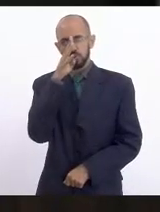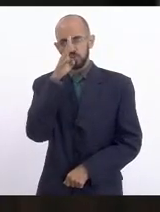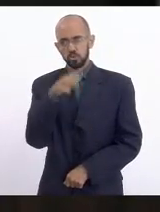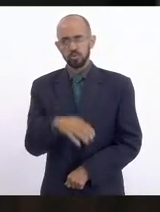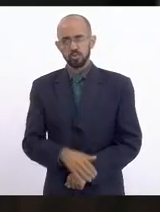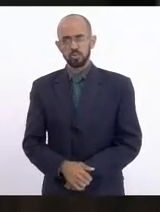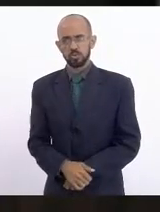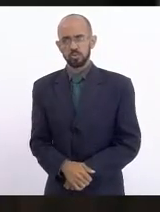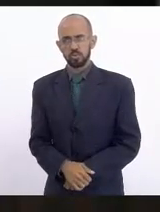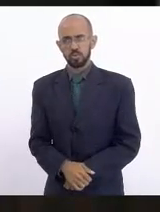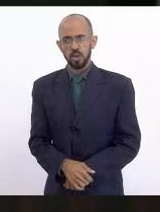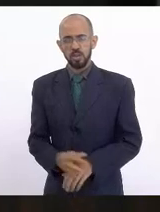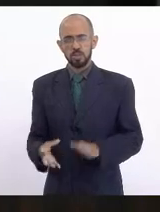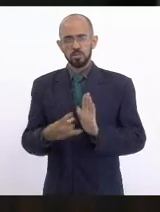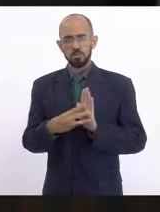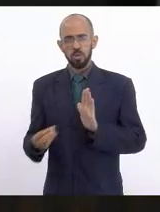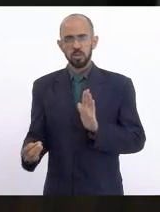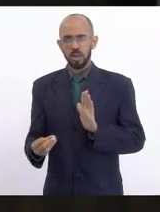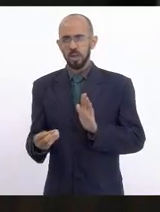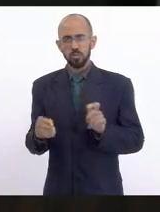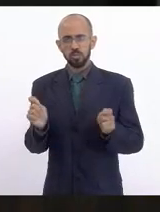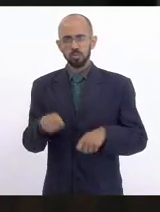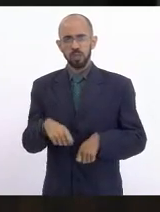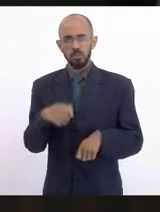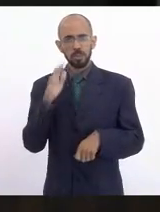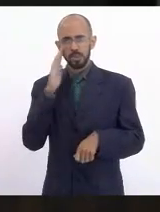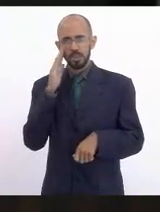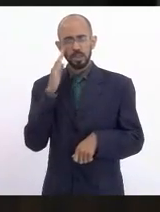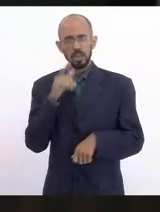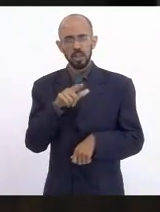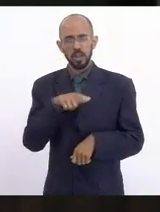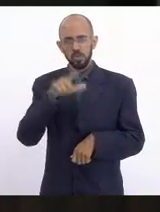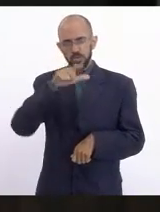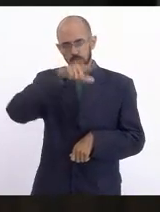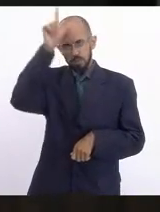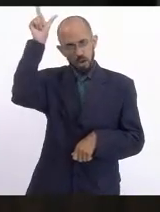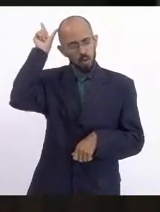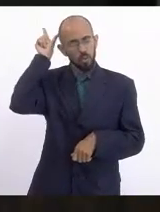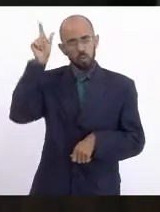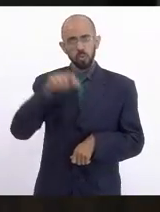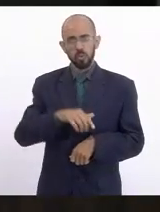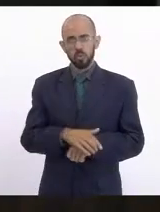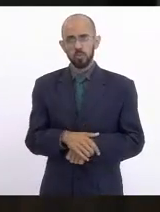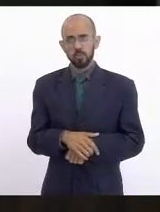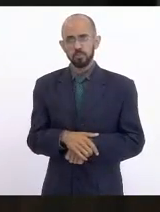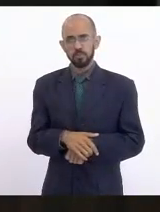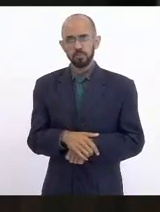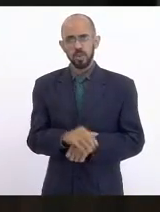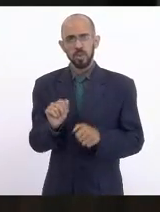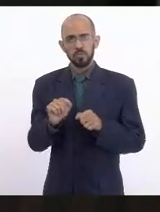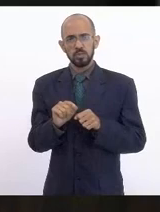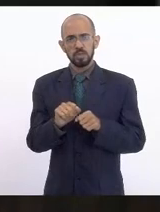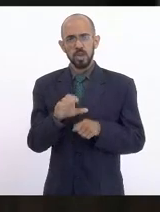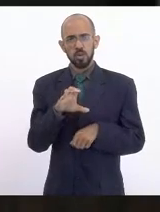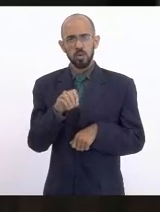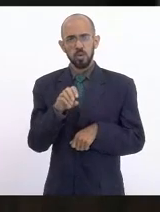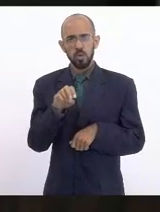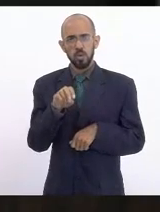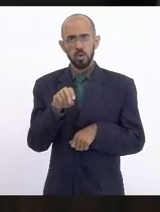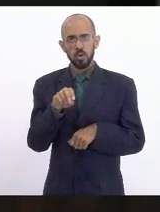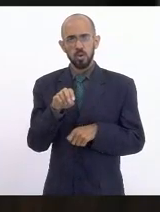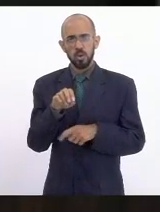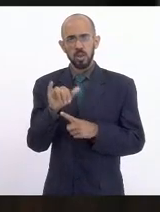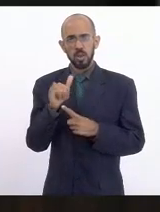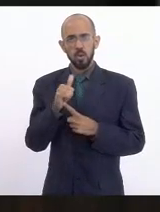esse essa modelagem não não dá para entender Luiz Conselheiro lá o Confins e querem conceder